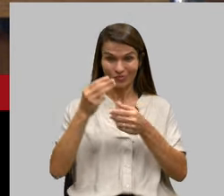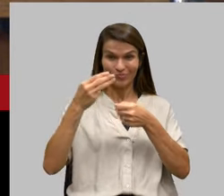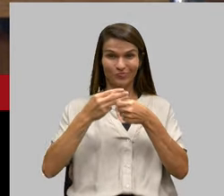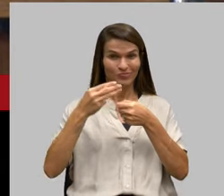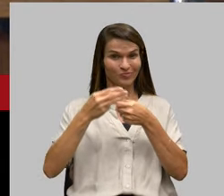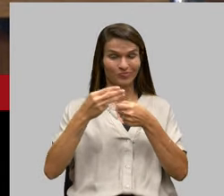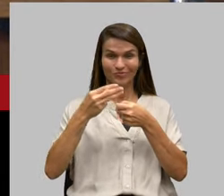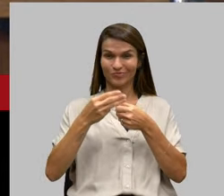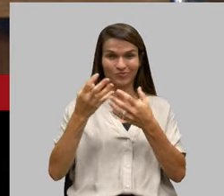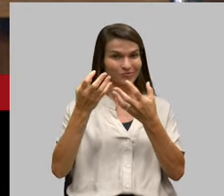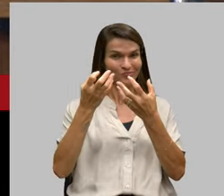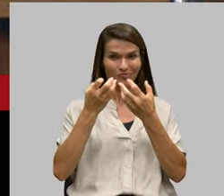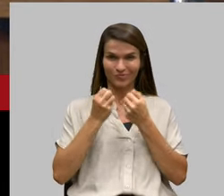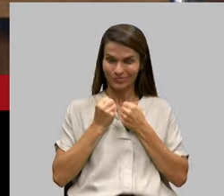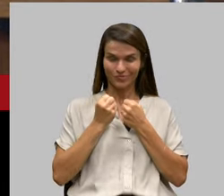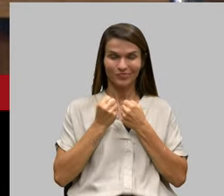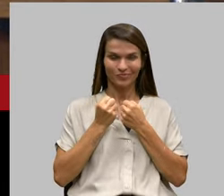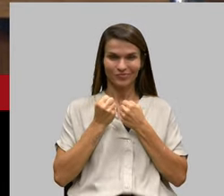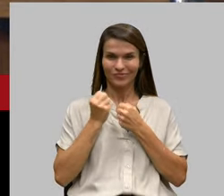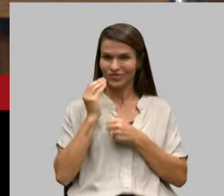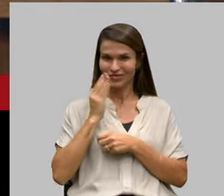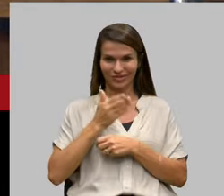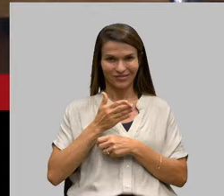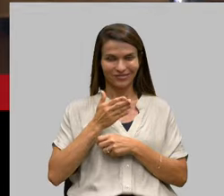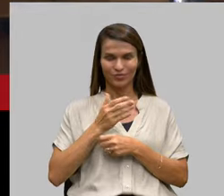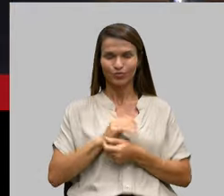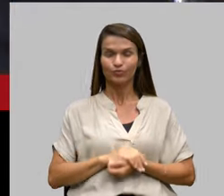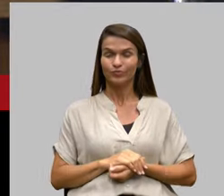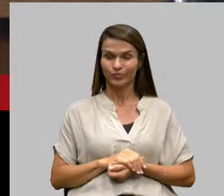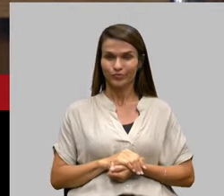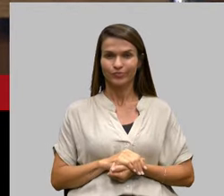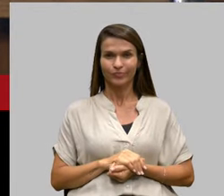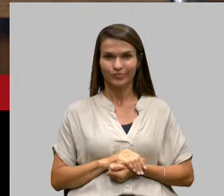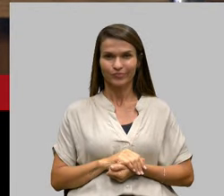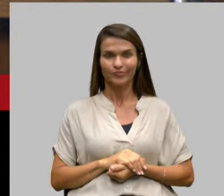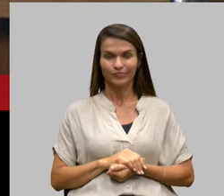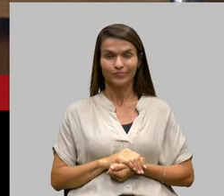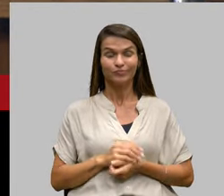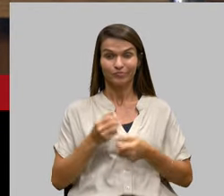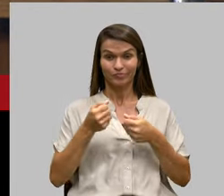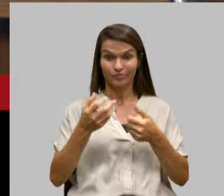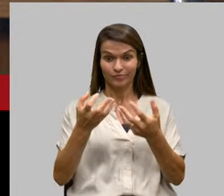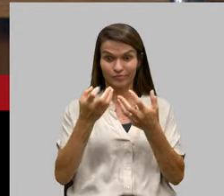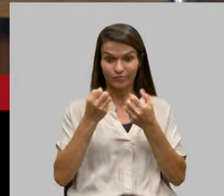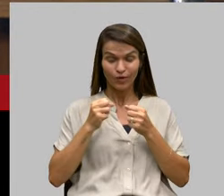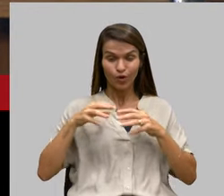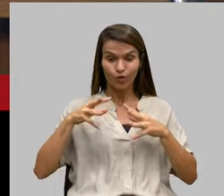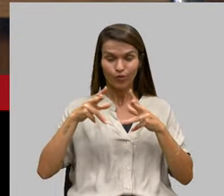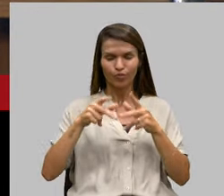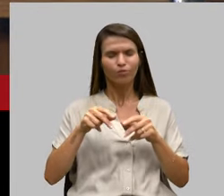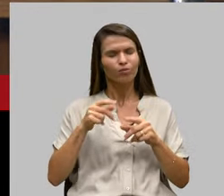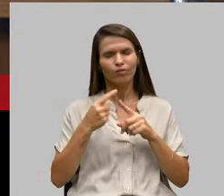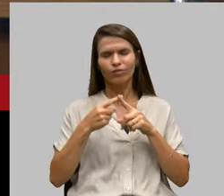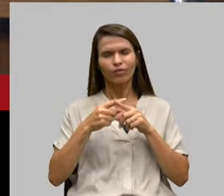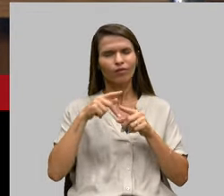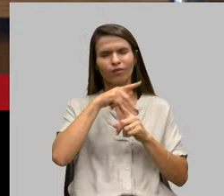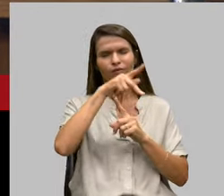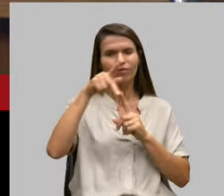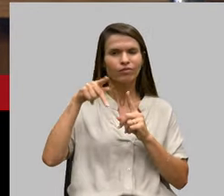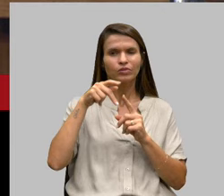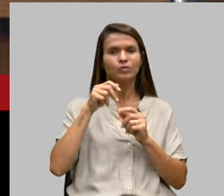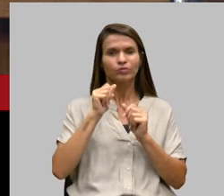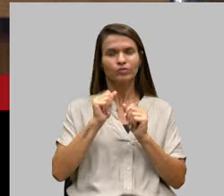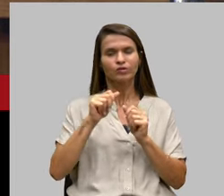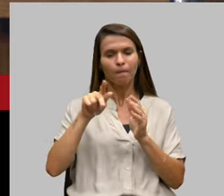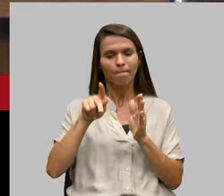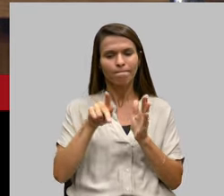não recebe diretamente né E tem que receber todos por que que a Previdência também não pode ser destinatária